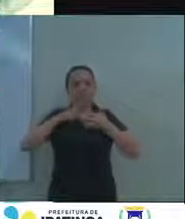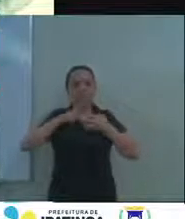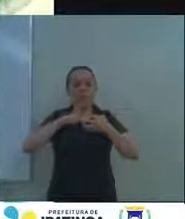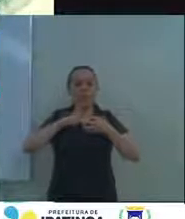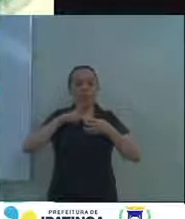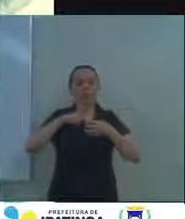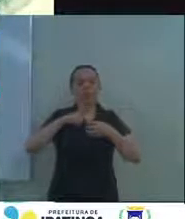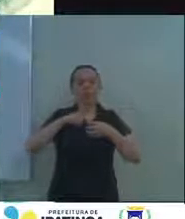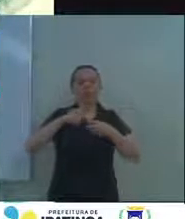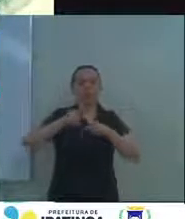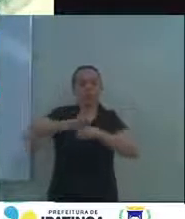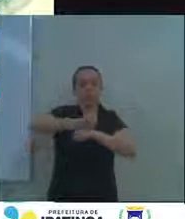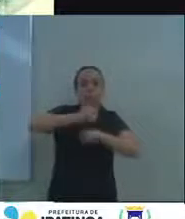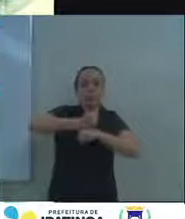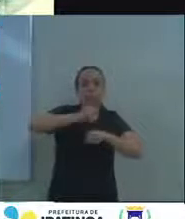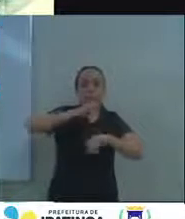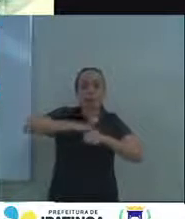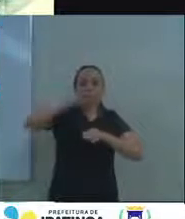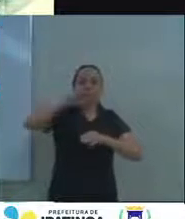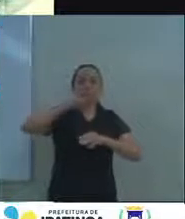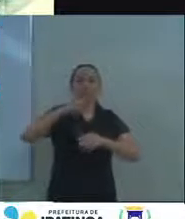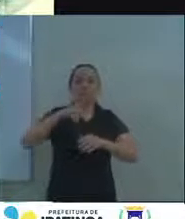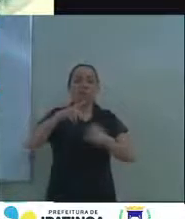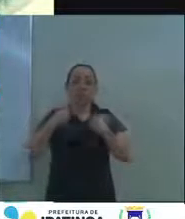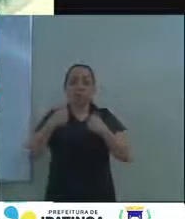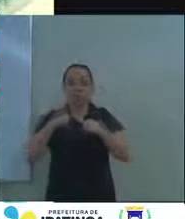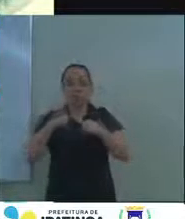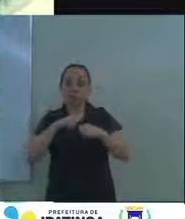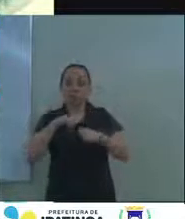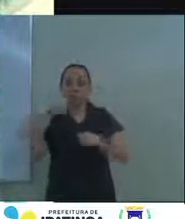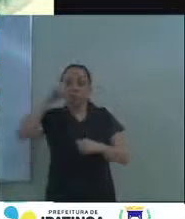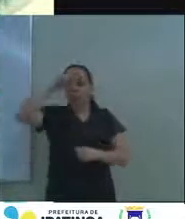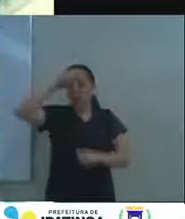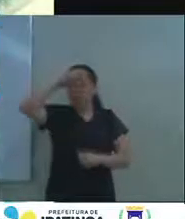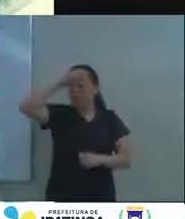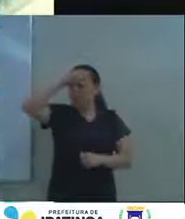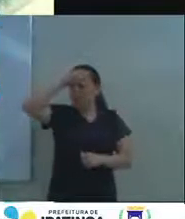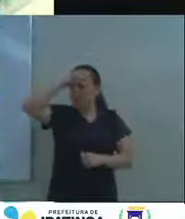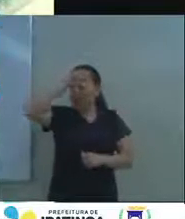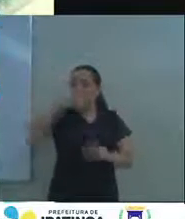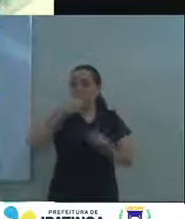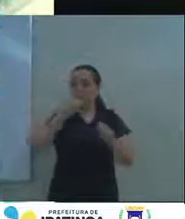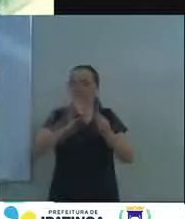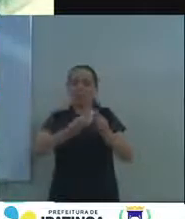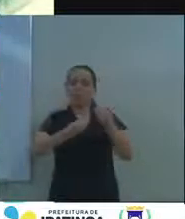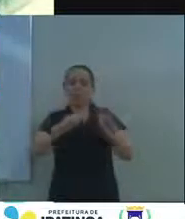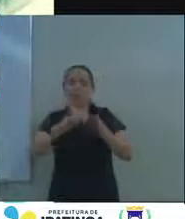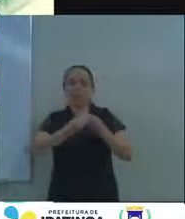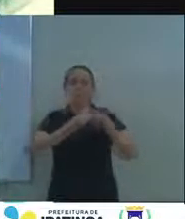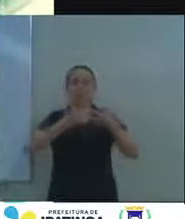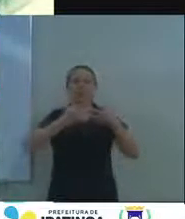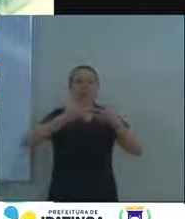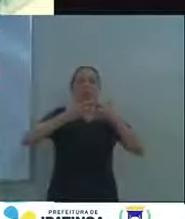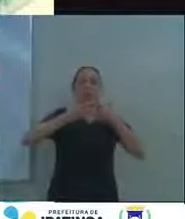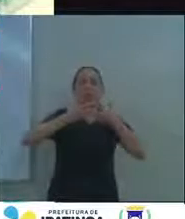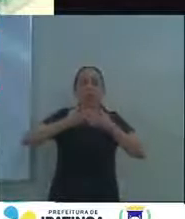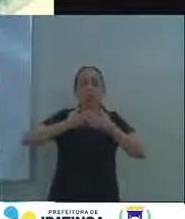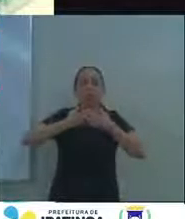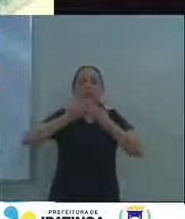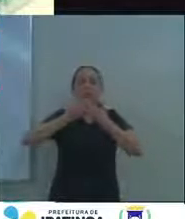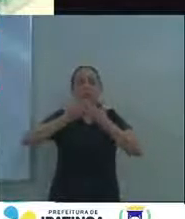energético muito grande. E eu tenho uma dificuldade em fazer essa movimentação da prega